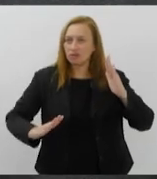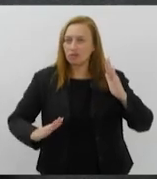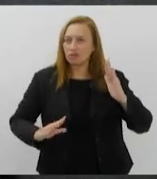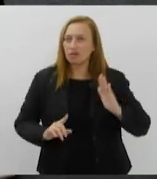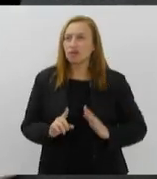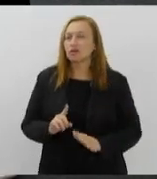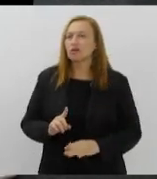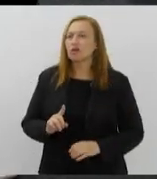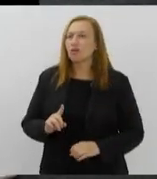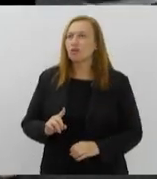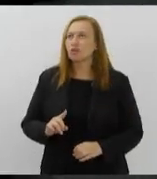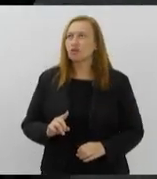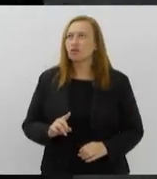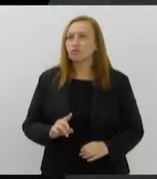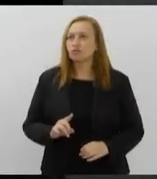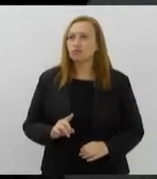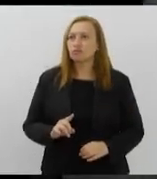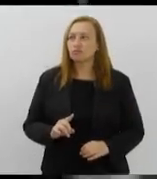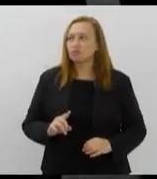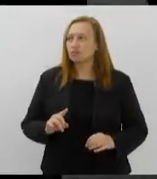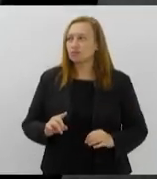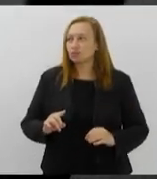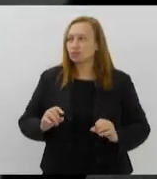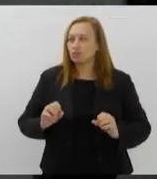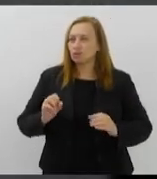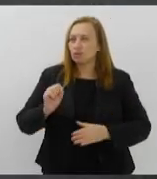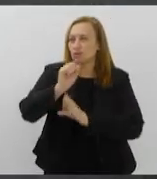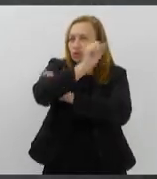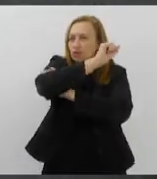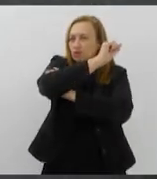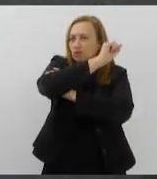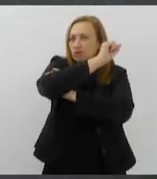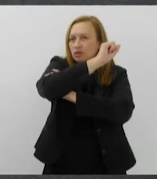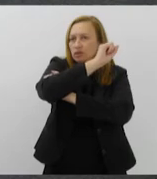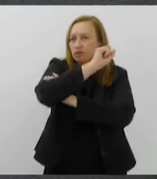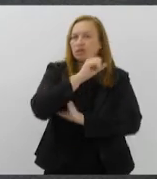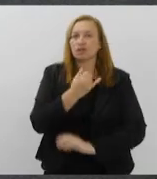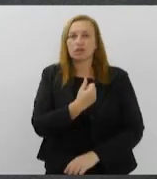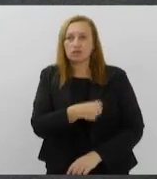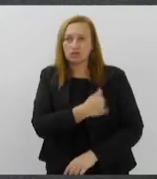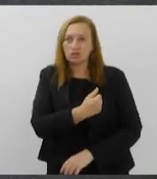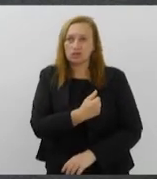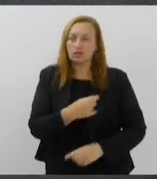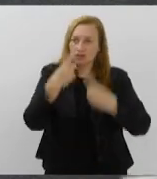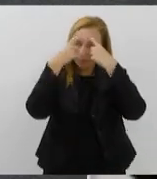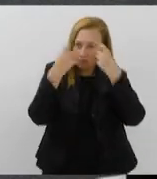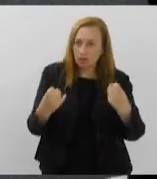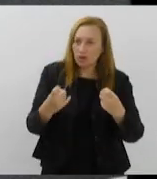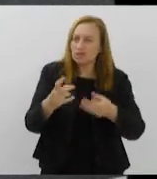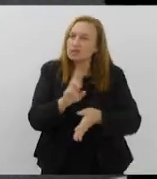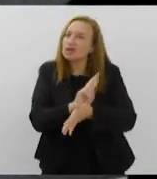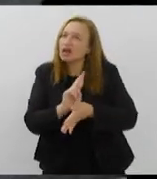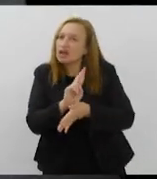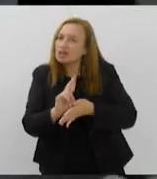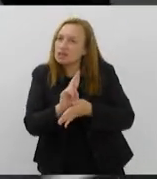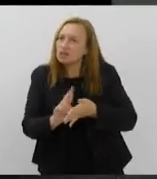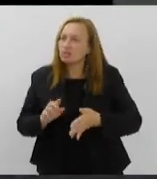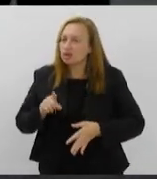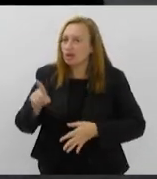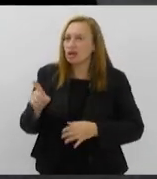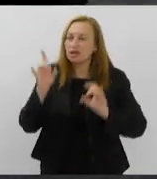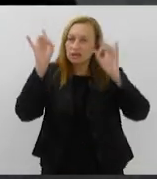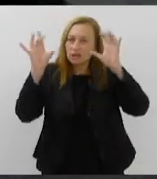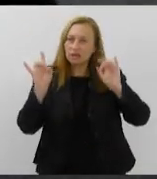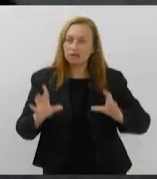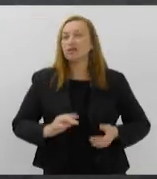Não à toa na Baixada Fluminense, senhora presidenta, que tem hoje um nível de violência e de racismo religioso, em especial contra